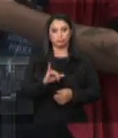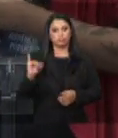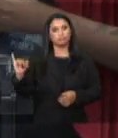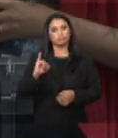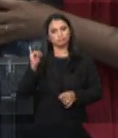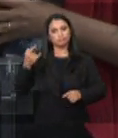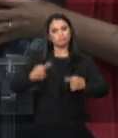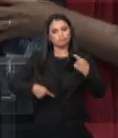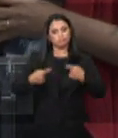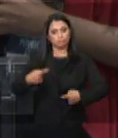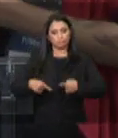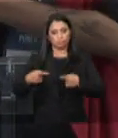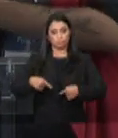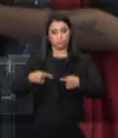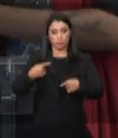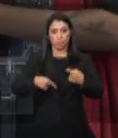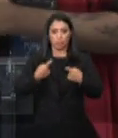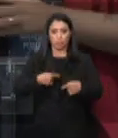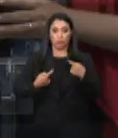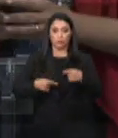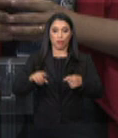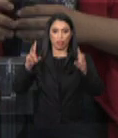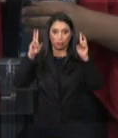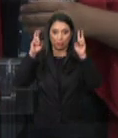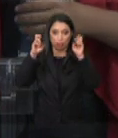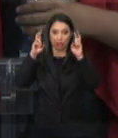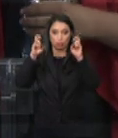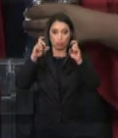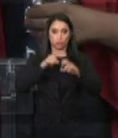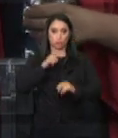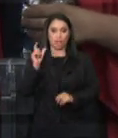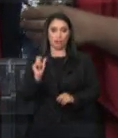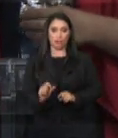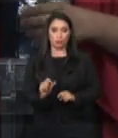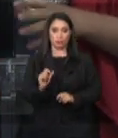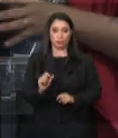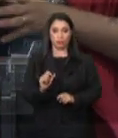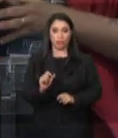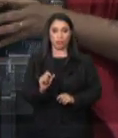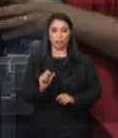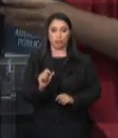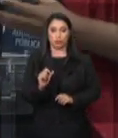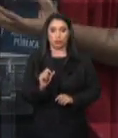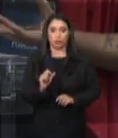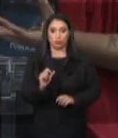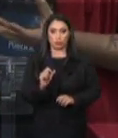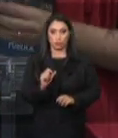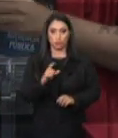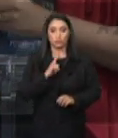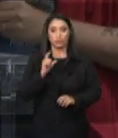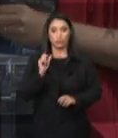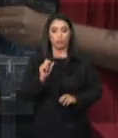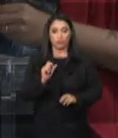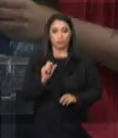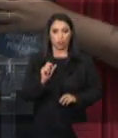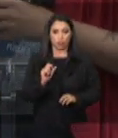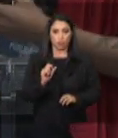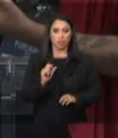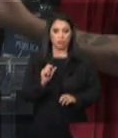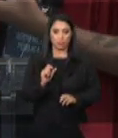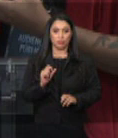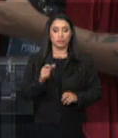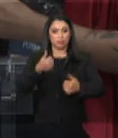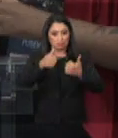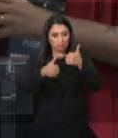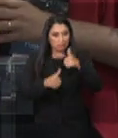discutir enquanto no âmbito dos estatutos da cidade na no ordenamento urbano uma revisão